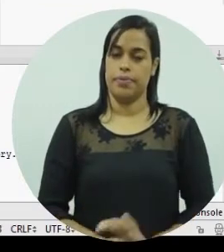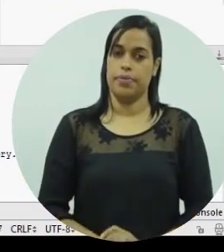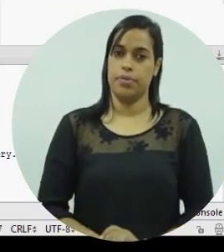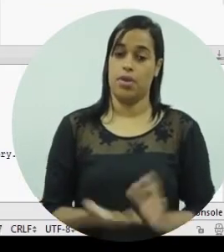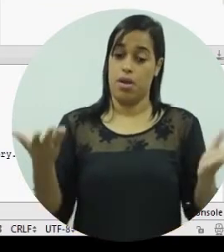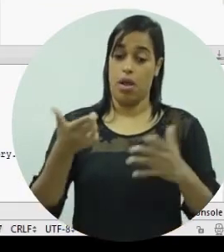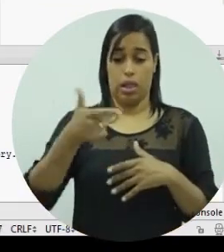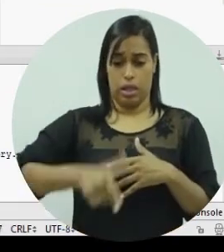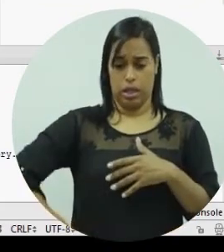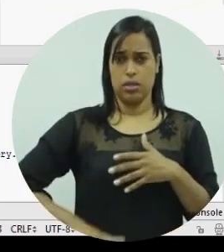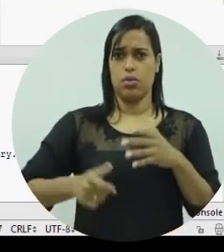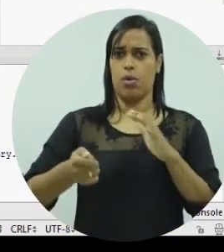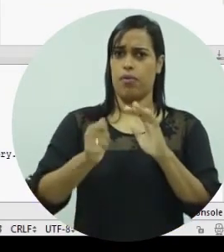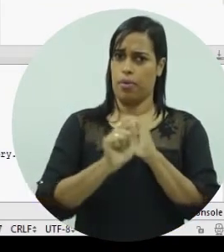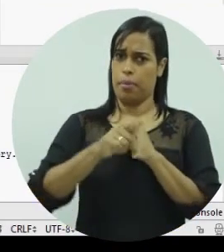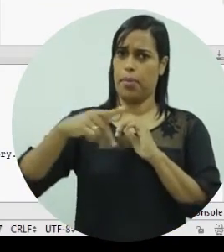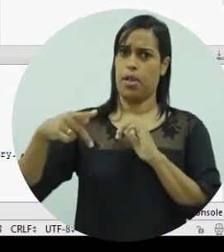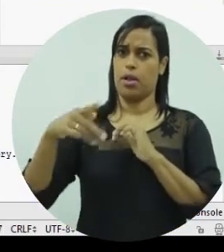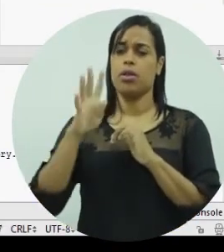aplicação e ver o resultado.